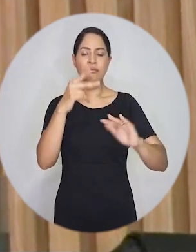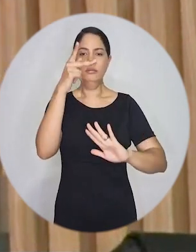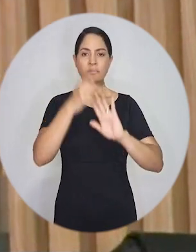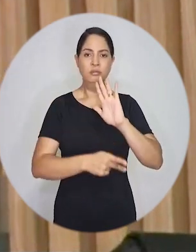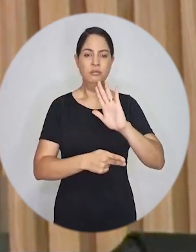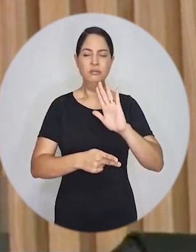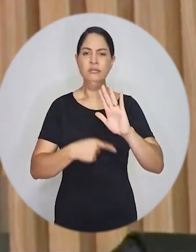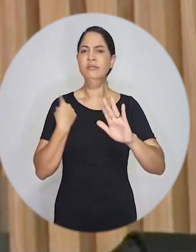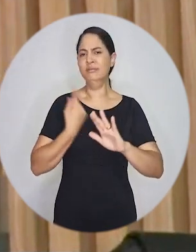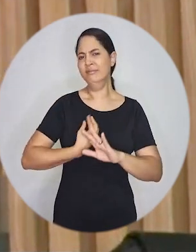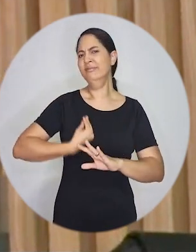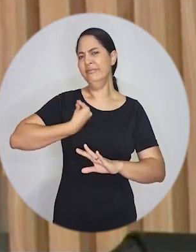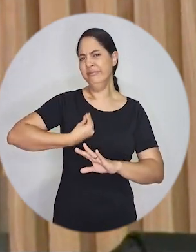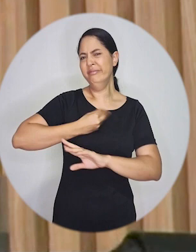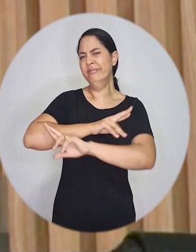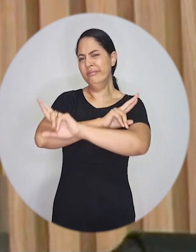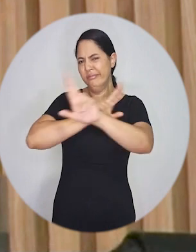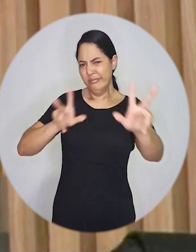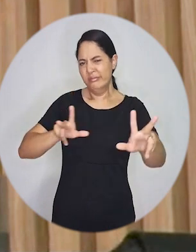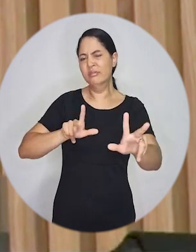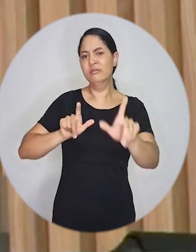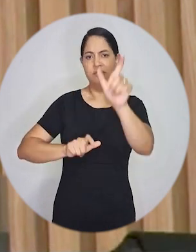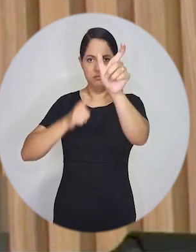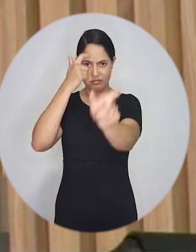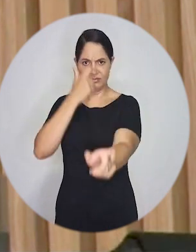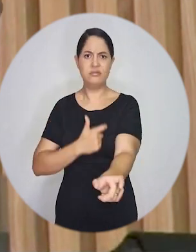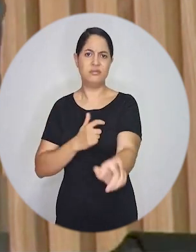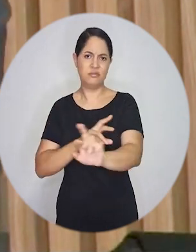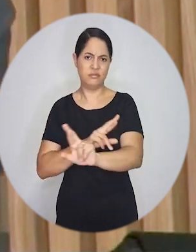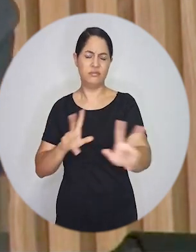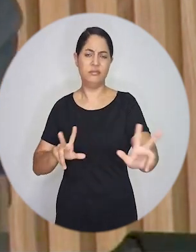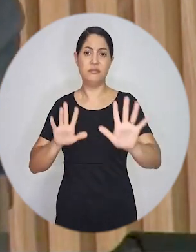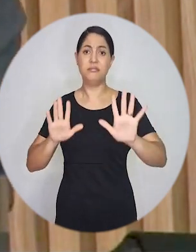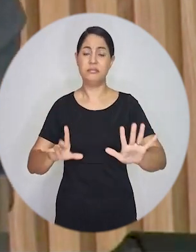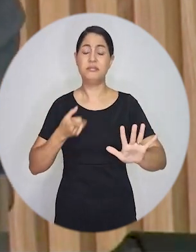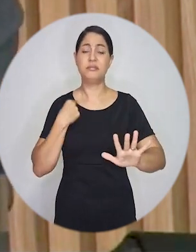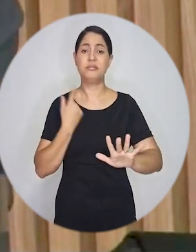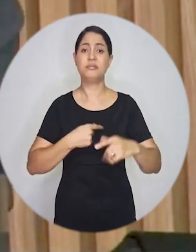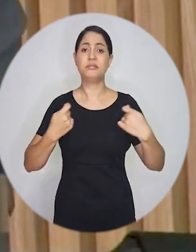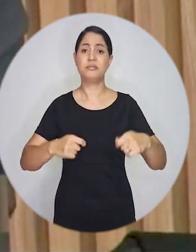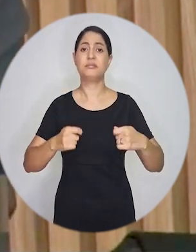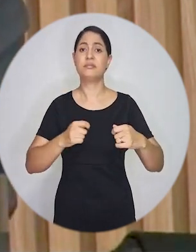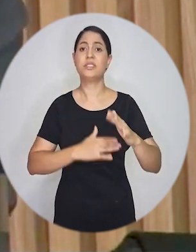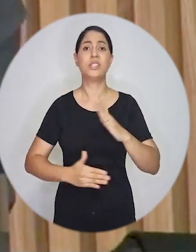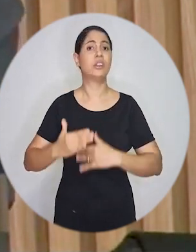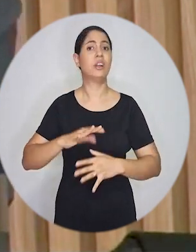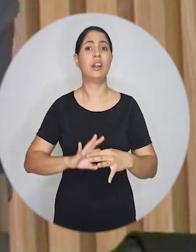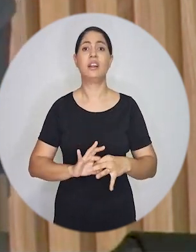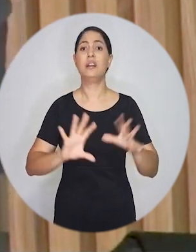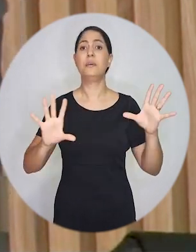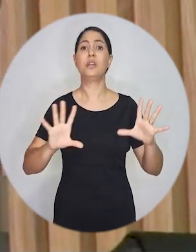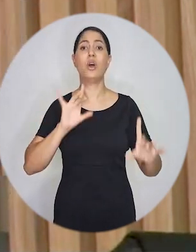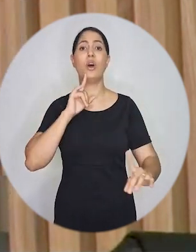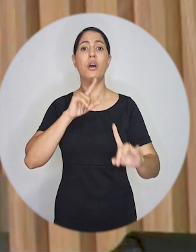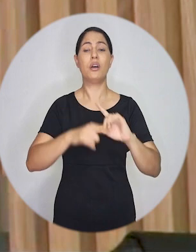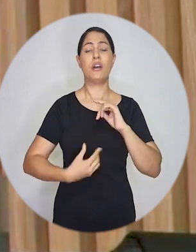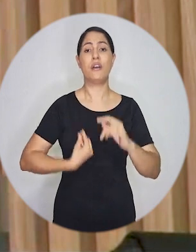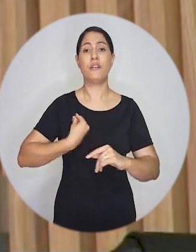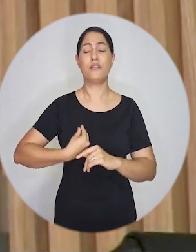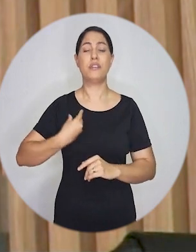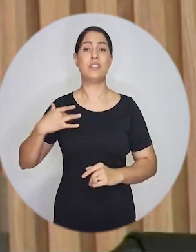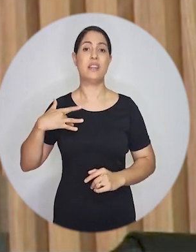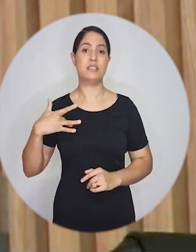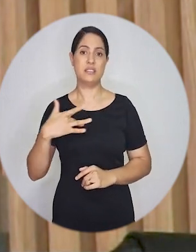socialmente iguais, humanamente diferentes e totalmente livres. E, claro, um futuro com muita saúde e